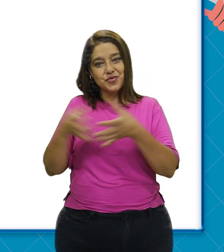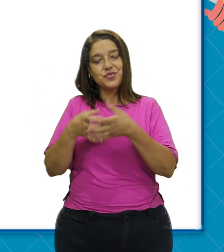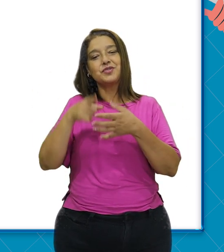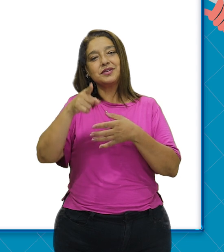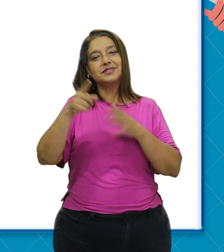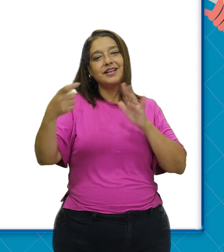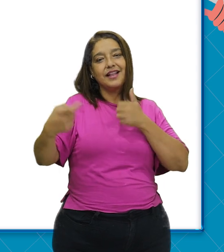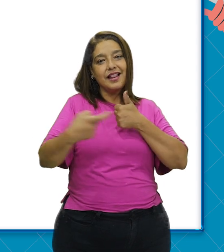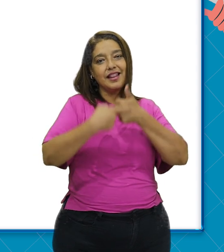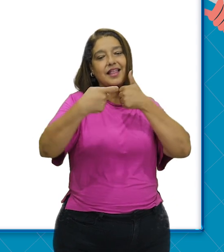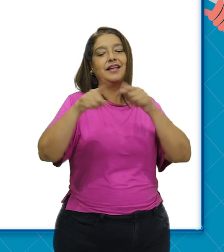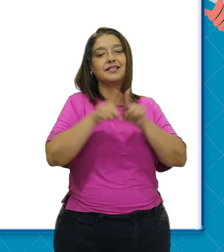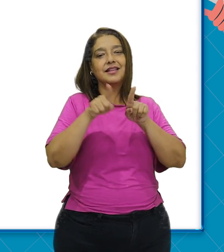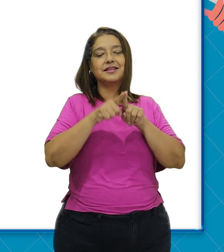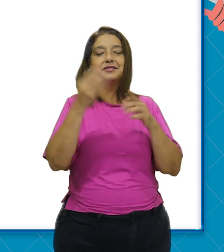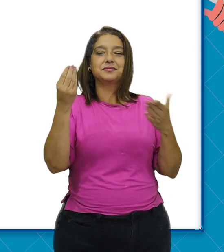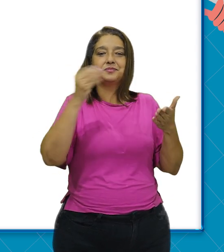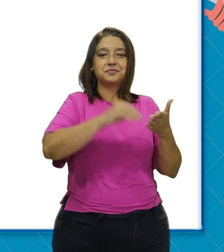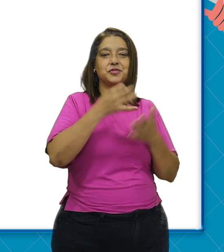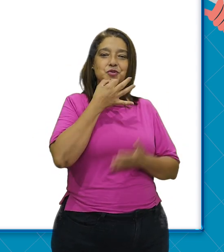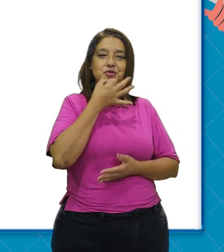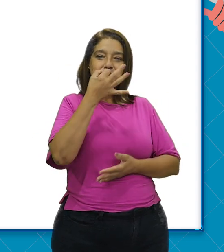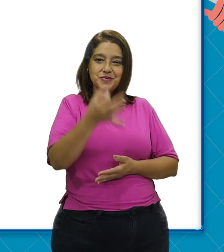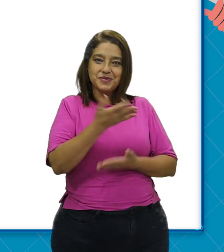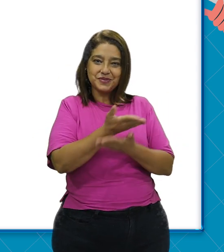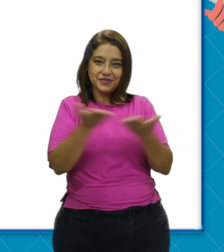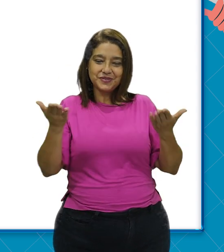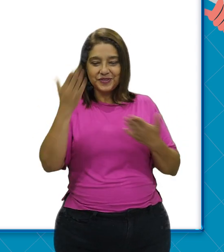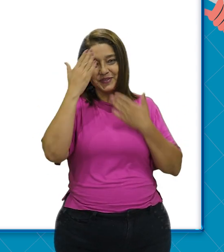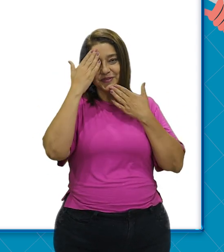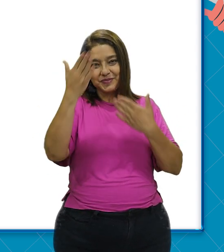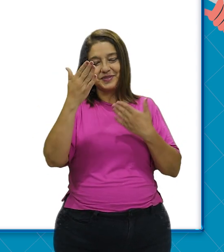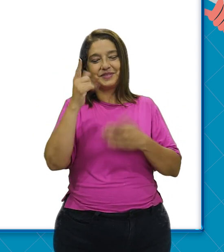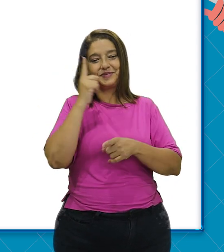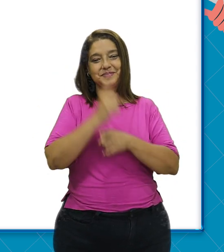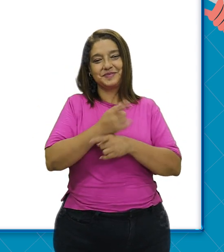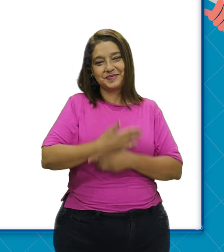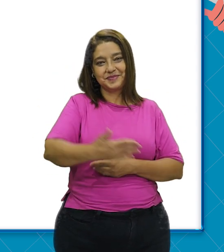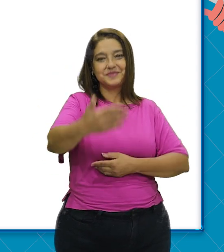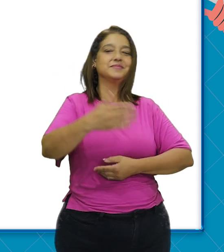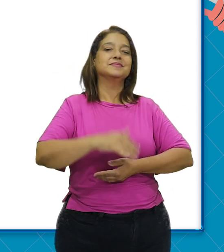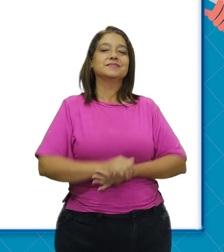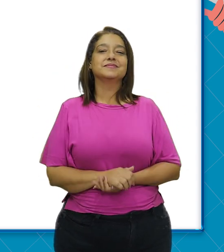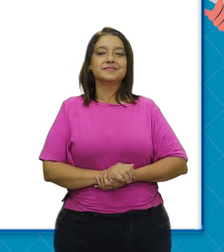e faça um comentário que eu fico muito feliz. Obrigada e até a próxima.